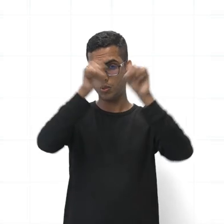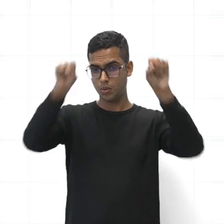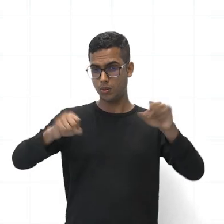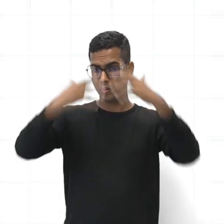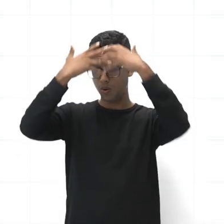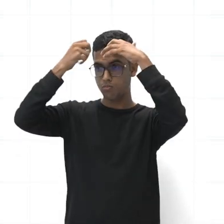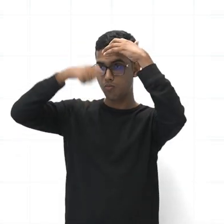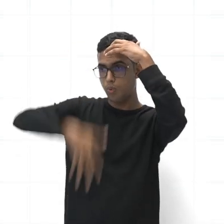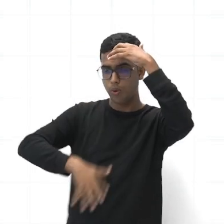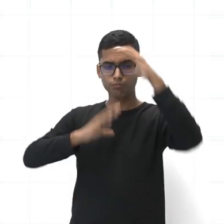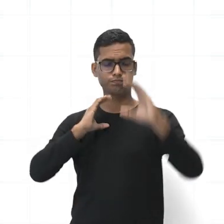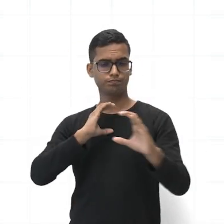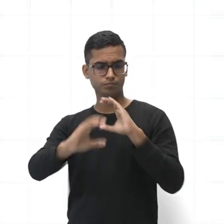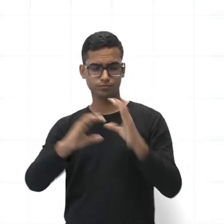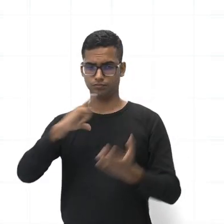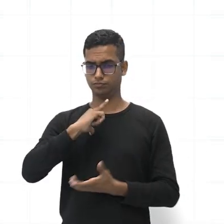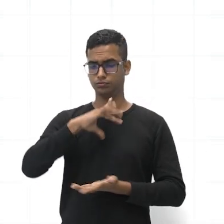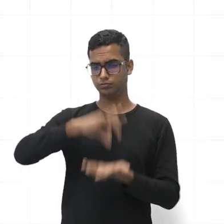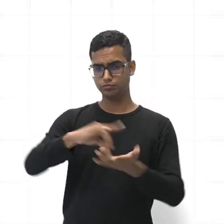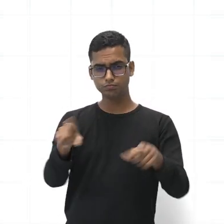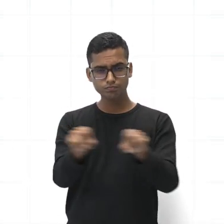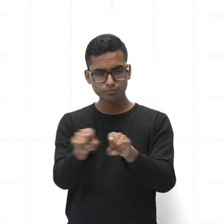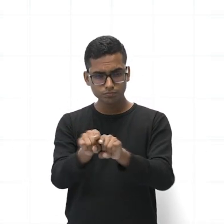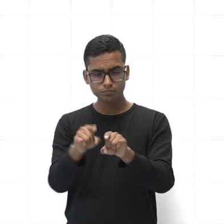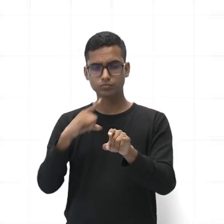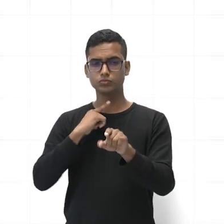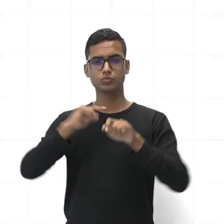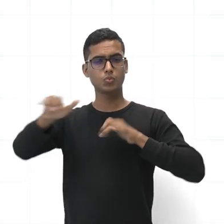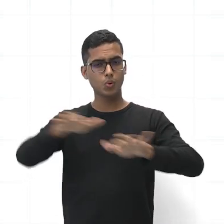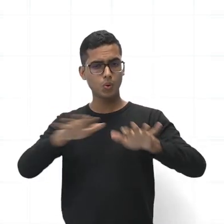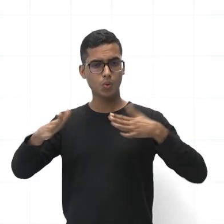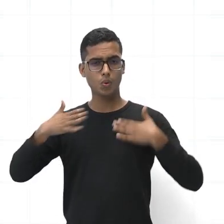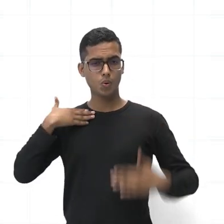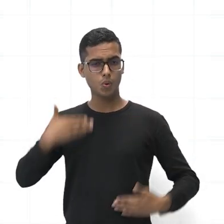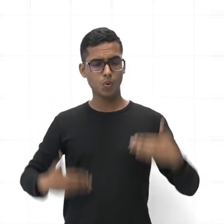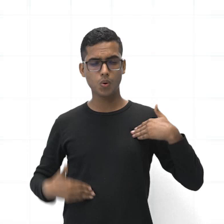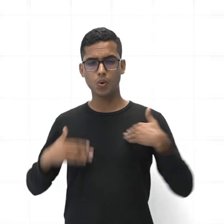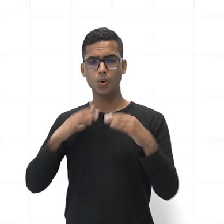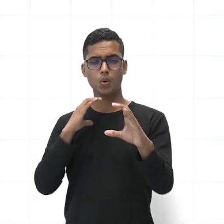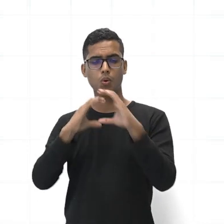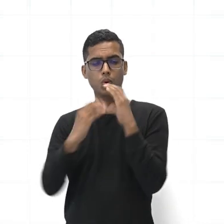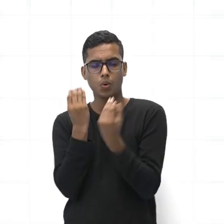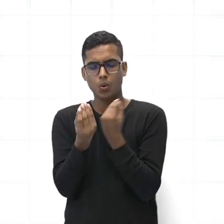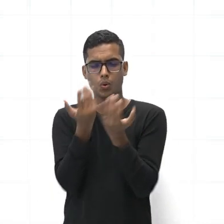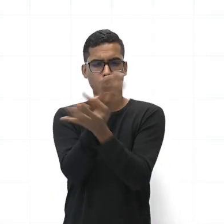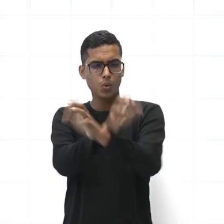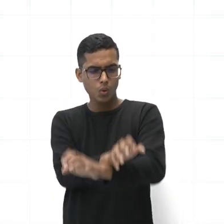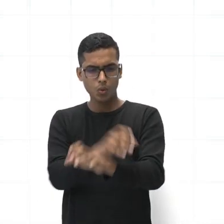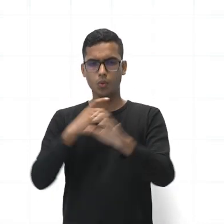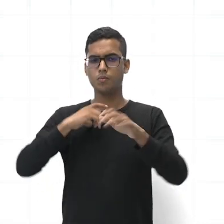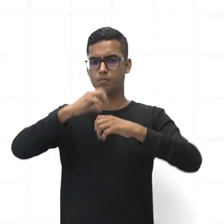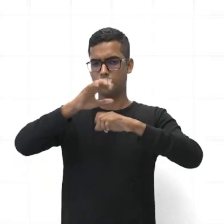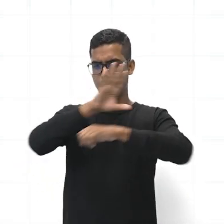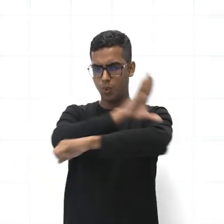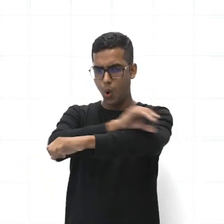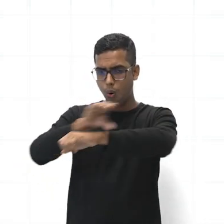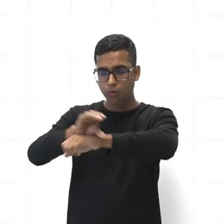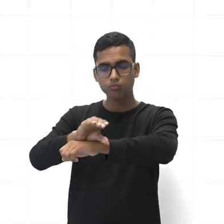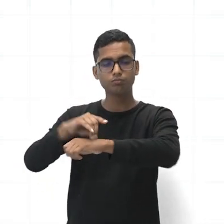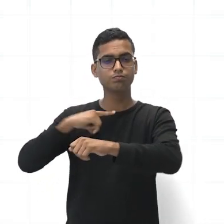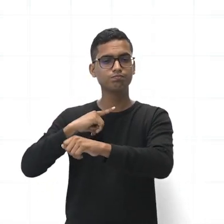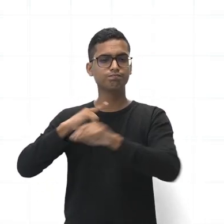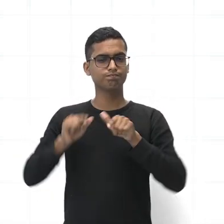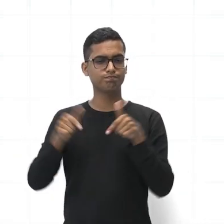A comunicação entre o sistema nervoso e o sistema locomotor é a chave para a execução